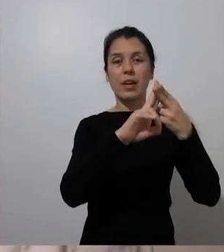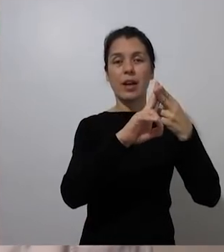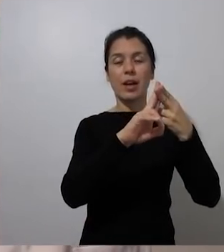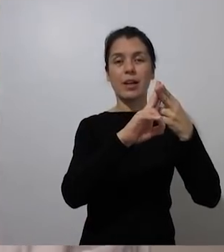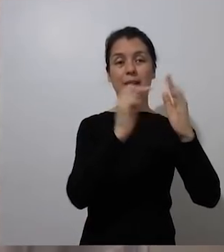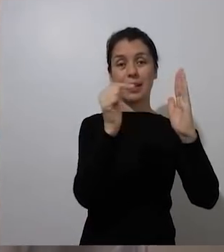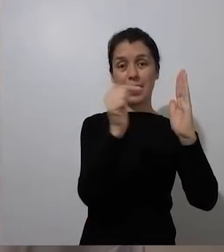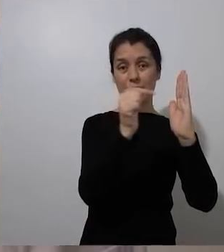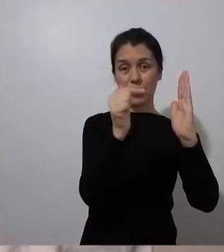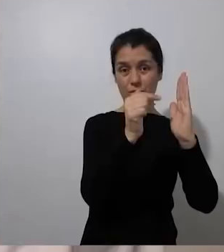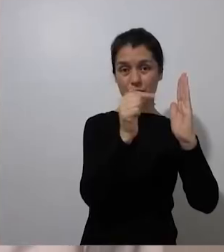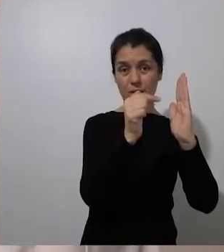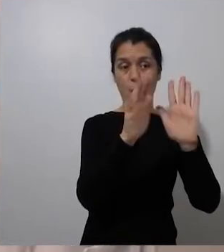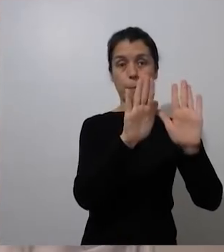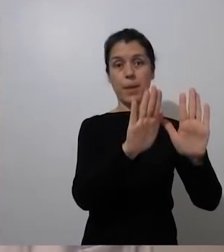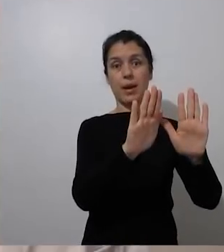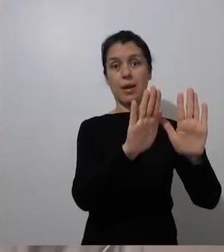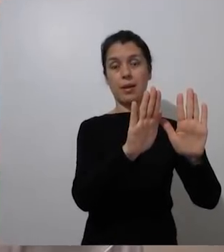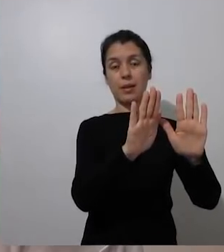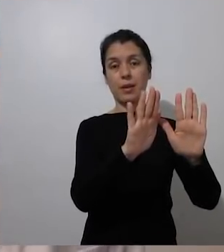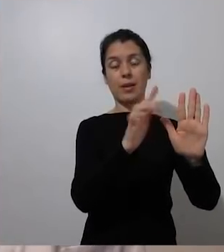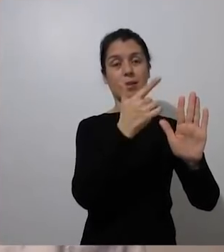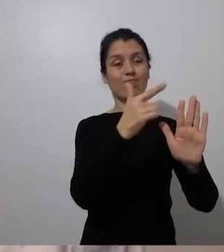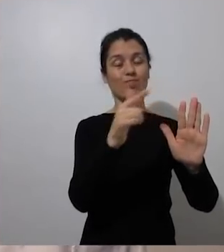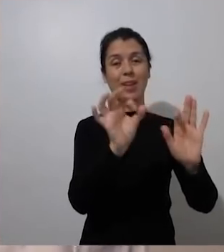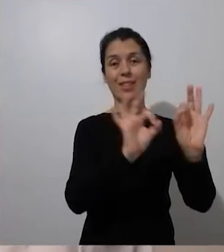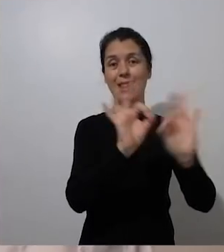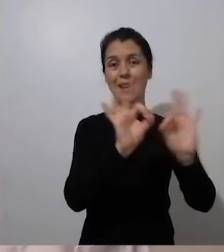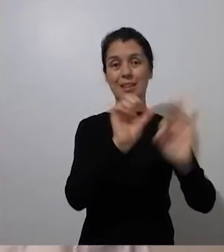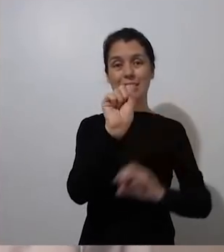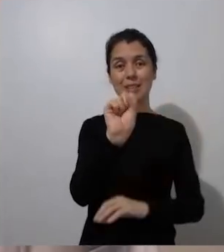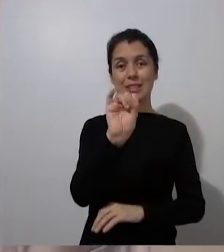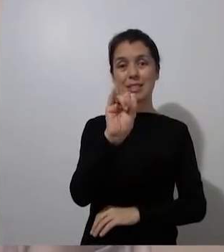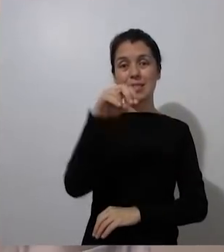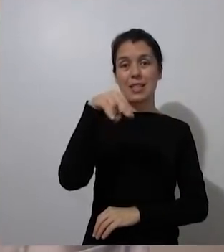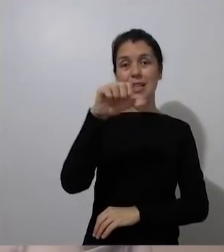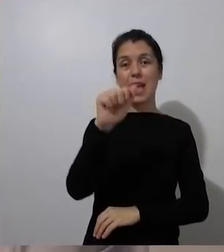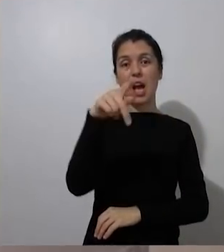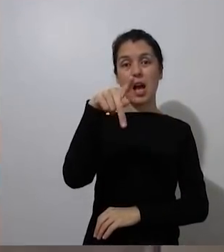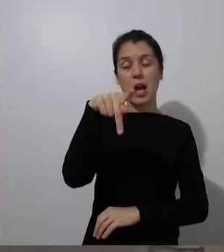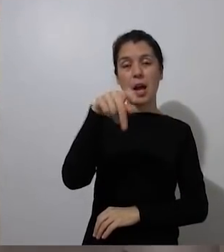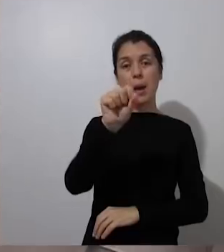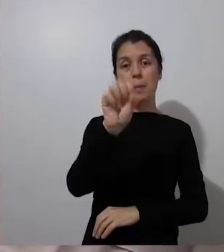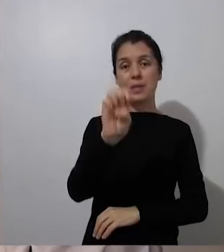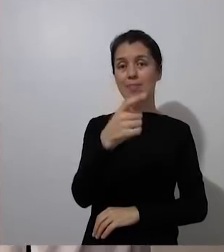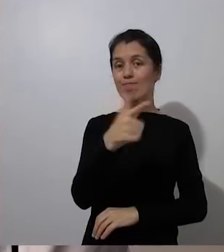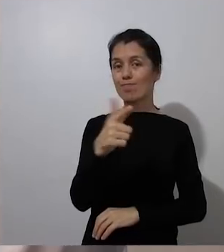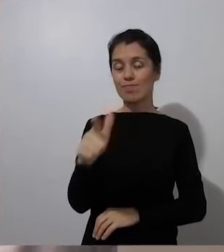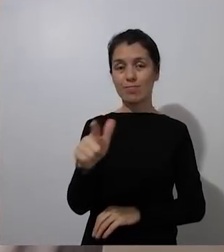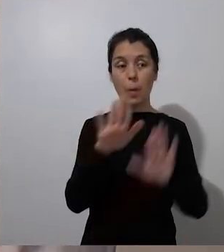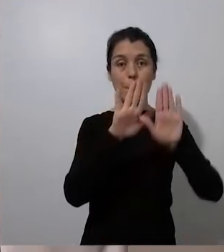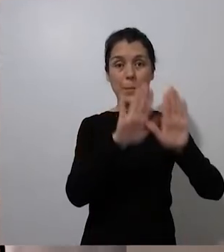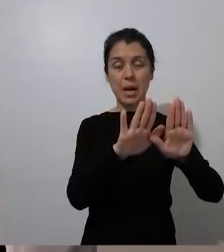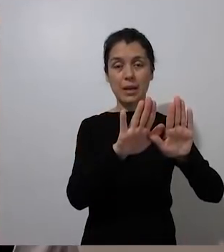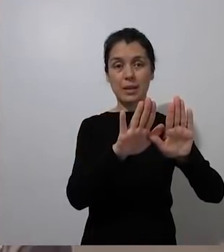inteiramente negativa, e aí então ela fica freada, então ela aí não faz sinapse, não tem eletricidade nenhuma.